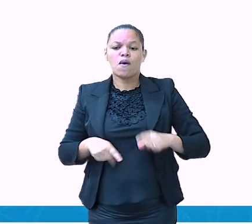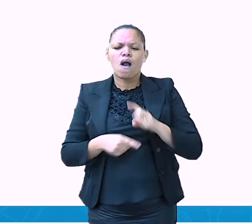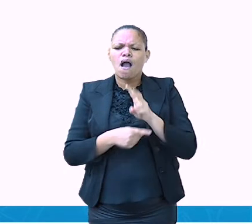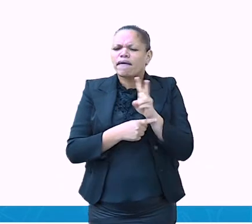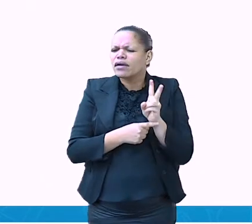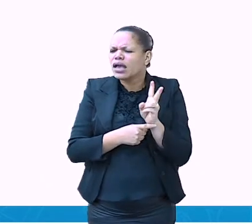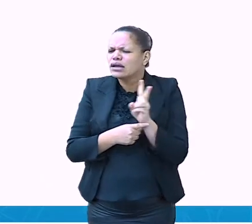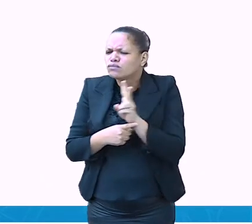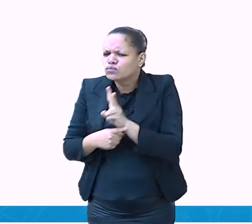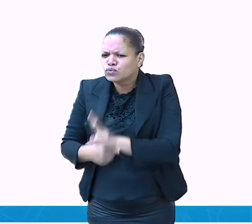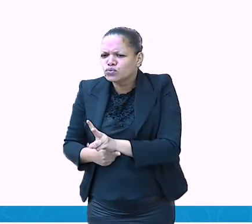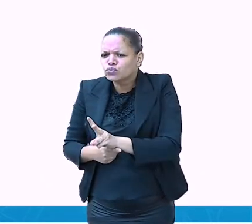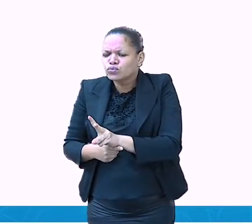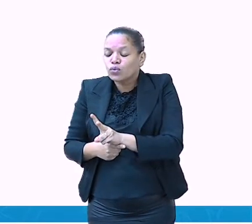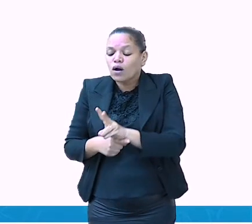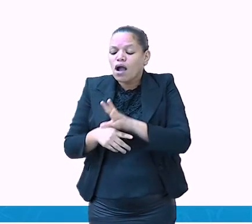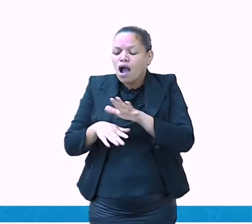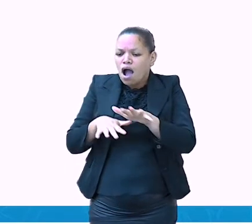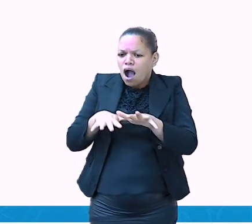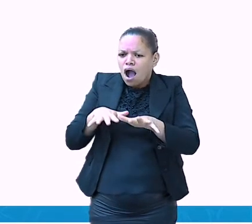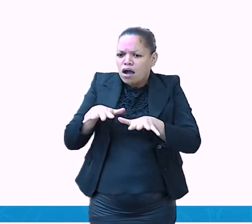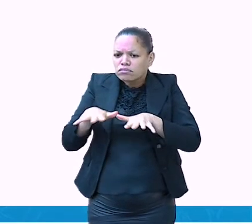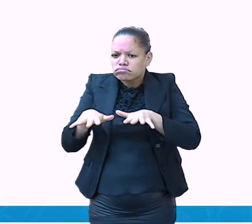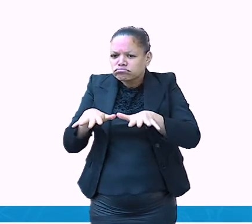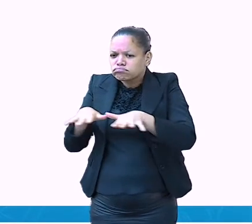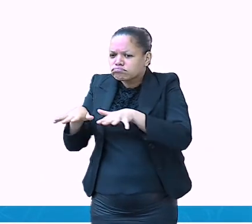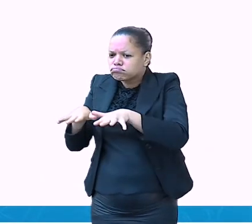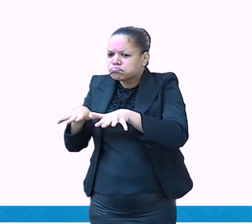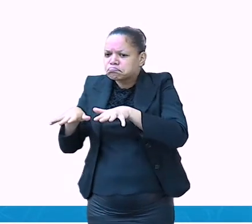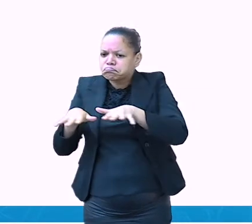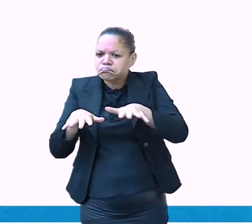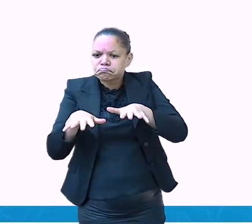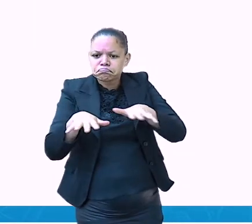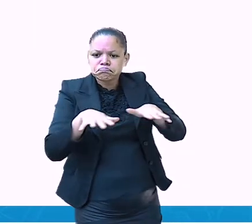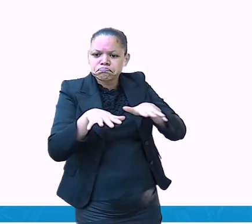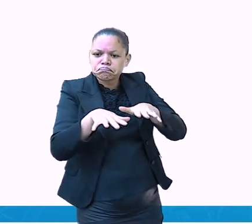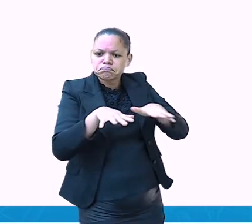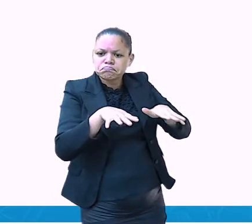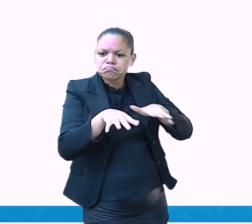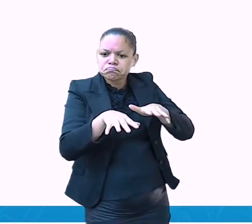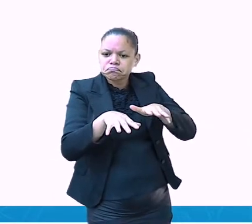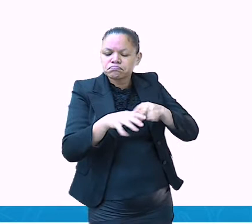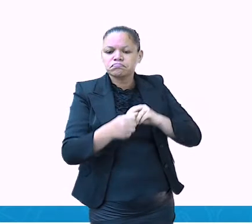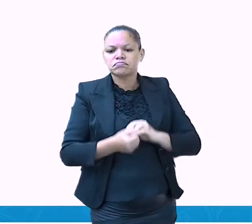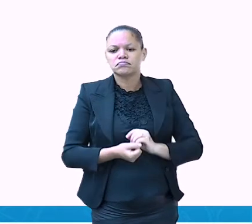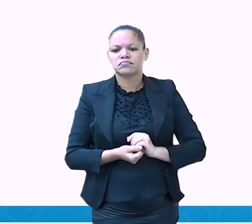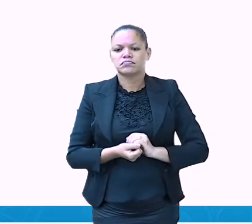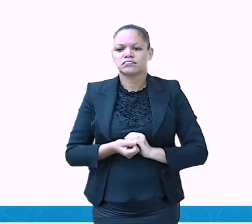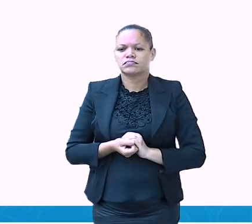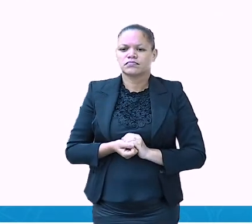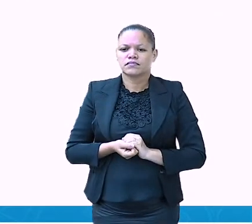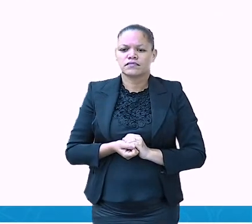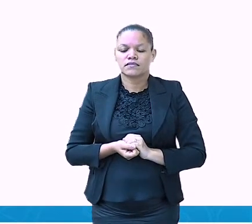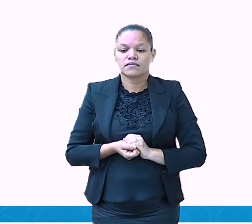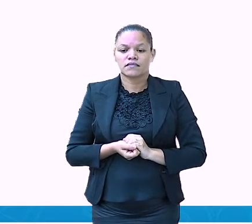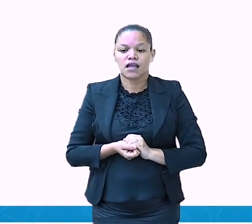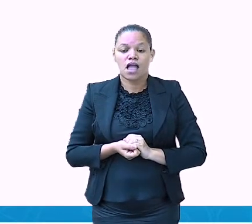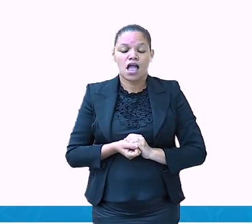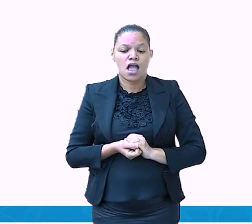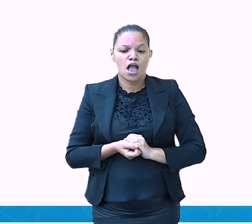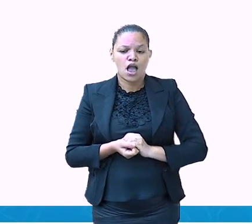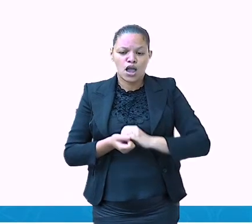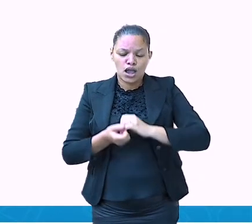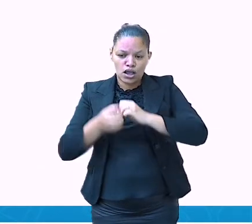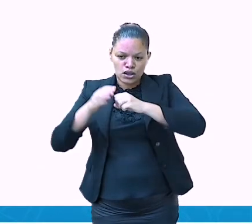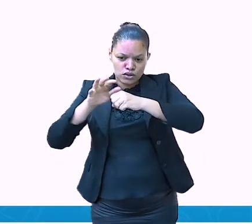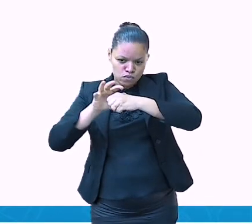ajuda na locomoção, já que eles não têm esqueleto. E aí, essa carapaça, né,